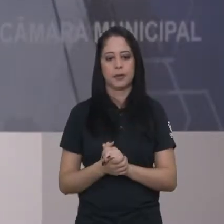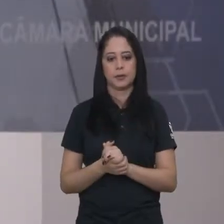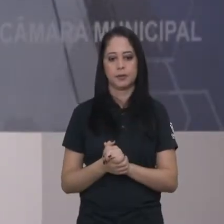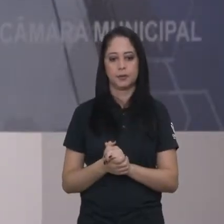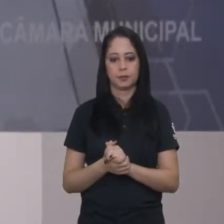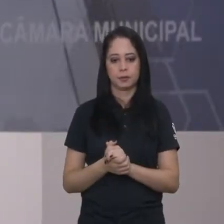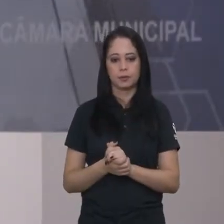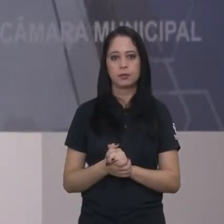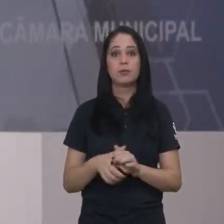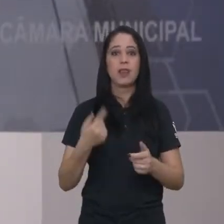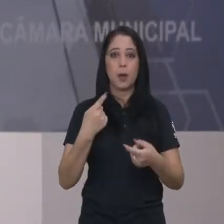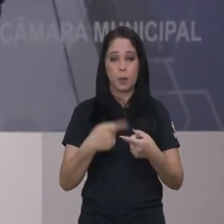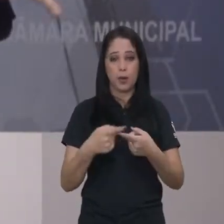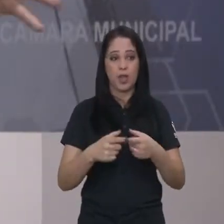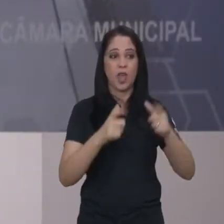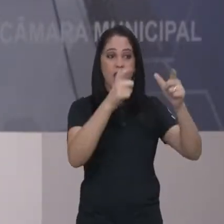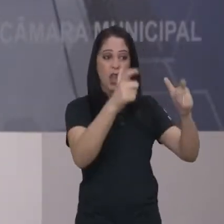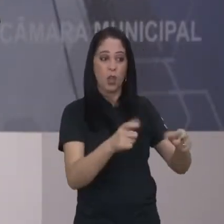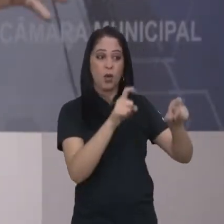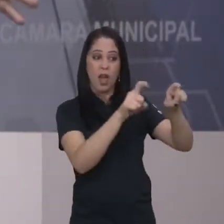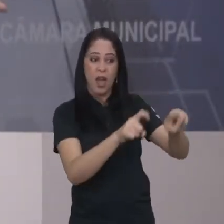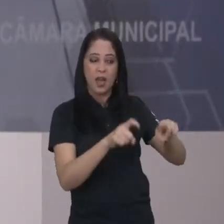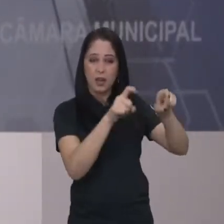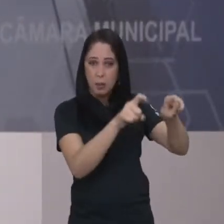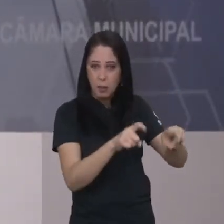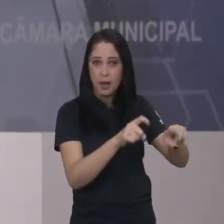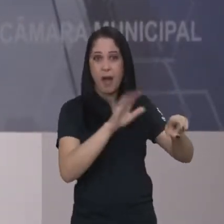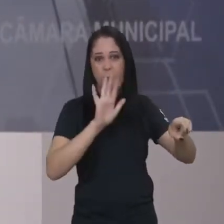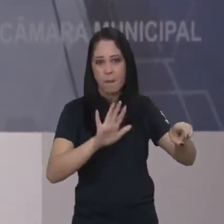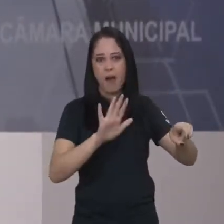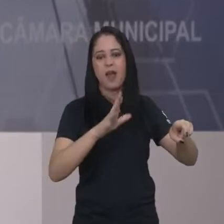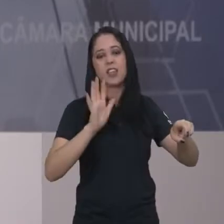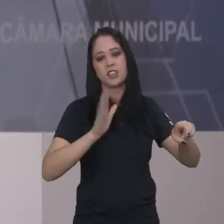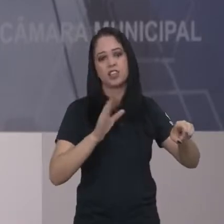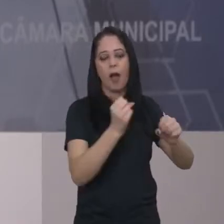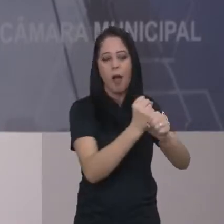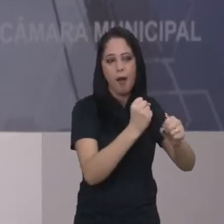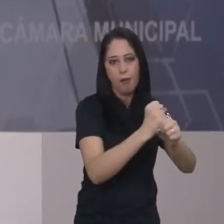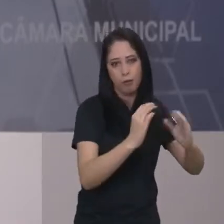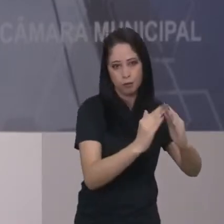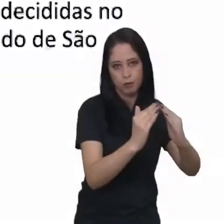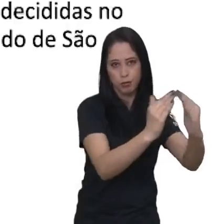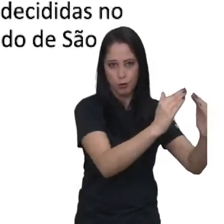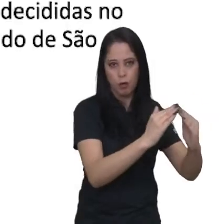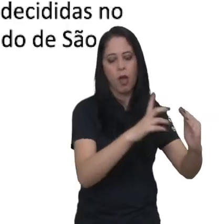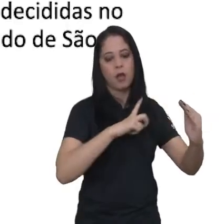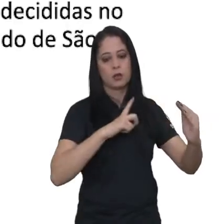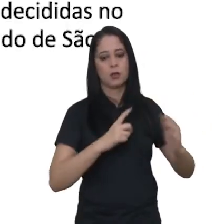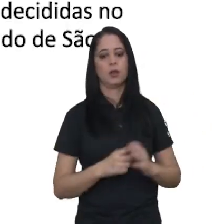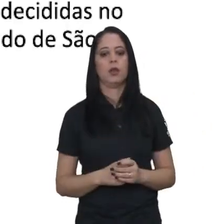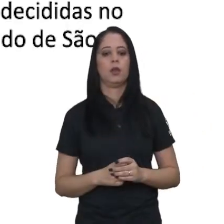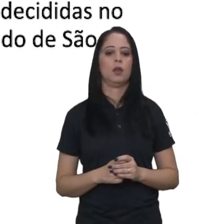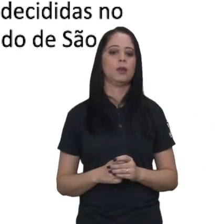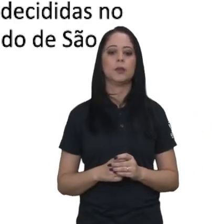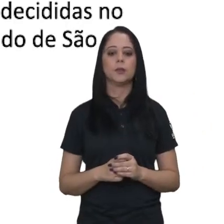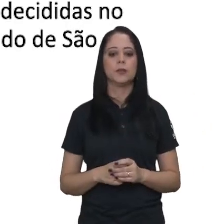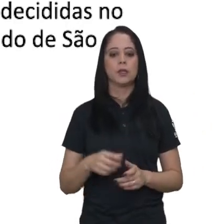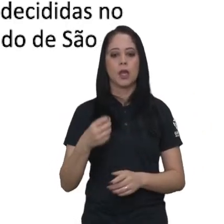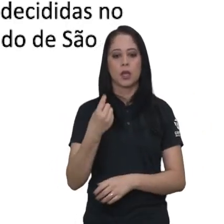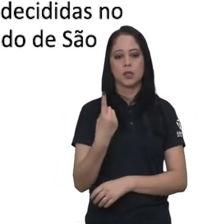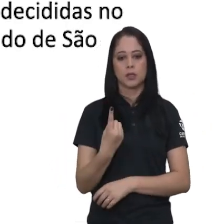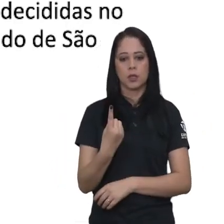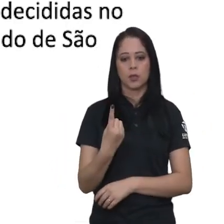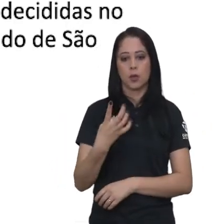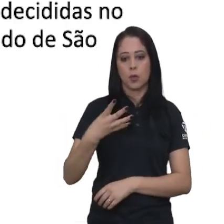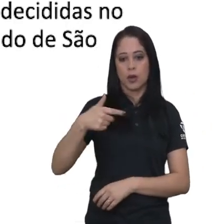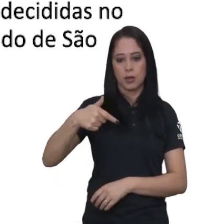em área rural, mas tinham características urbanas. Nós temos, hoje, pela lei, 147 núcleos não